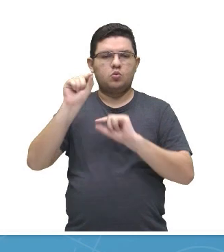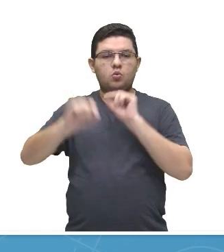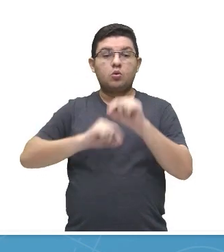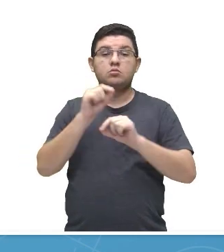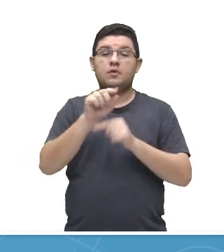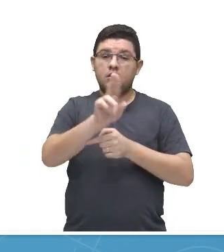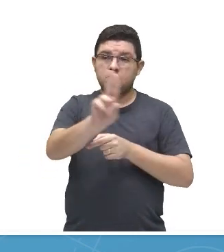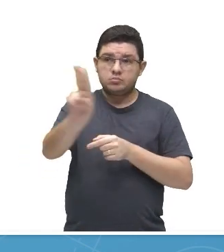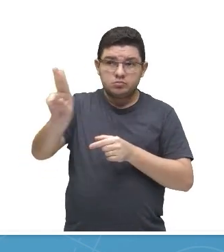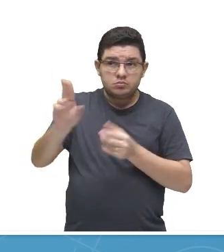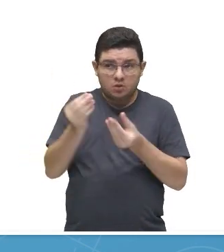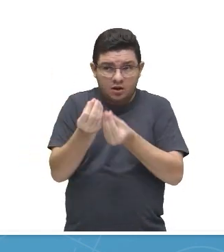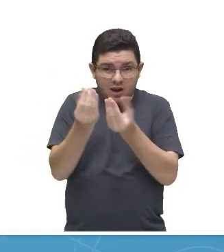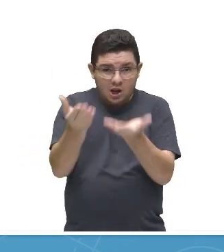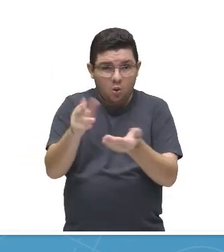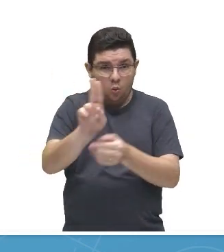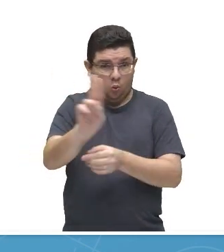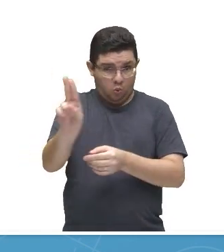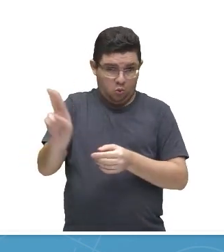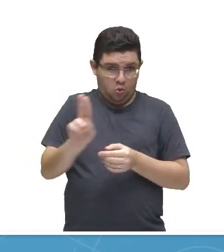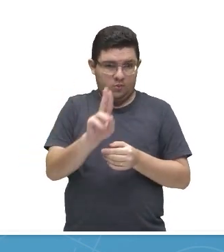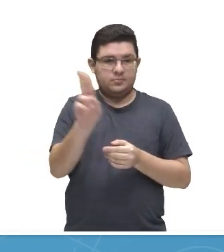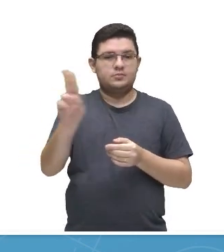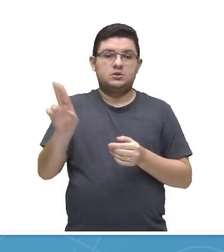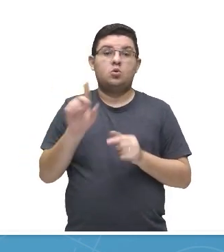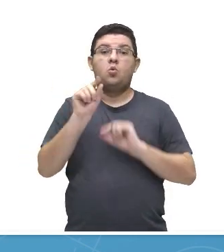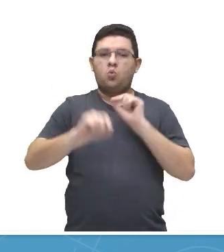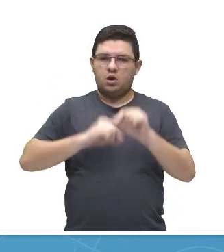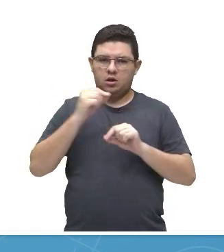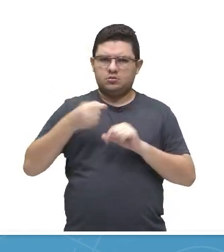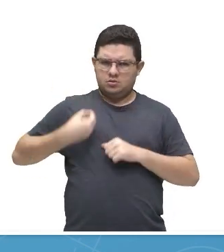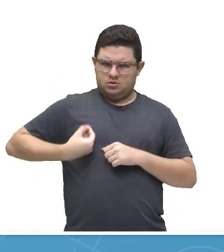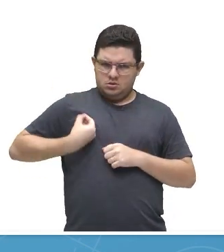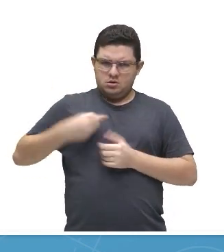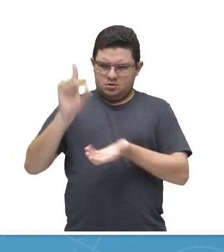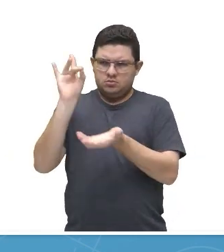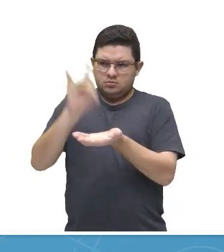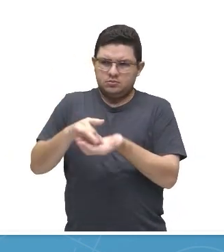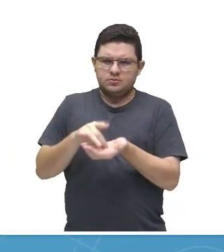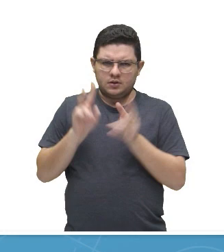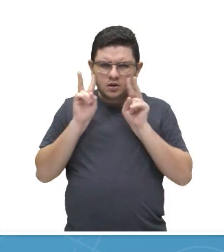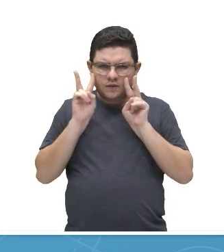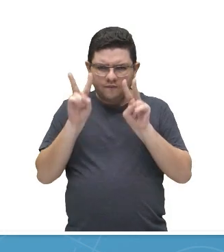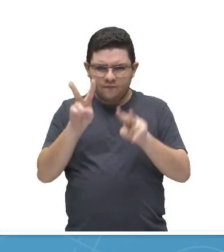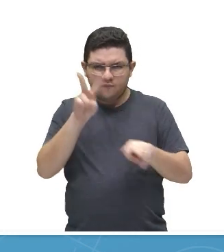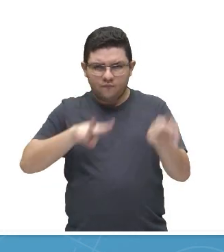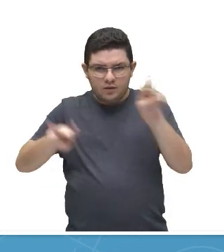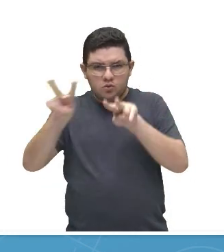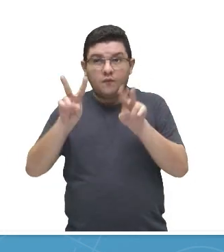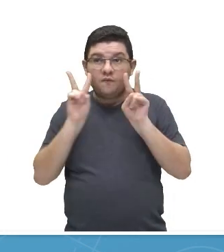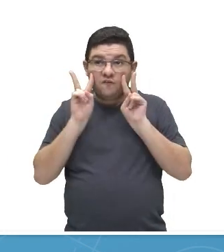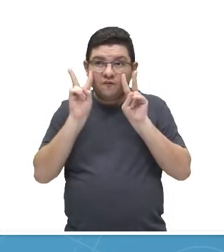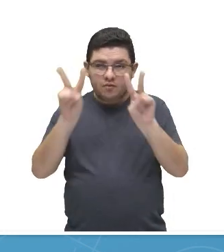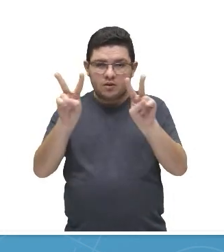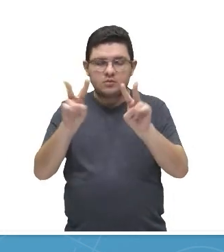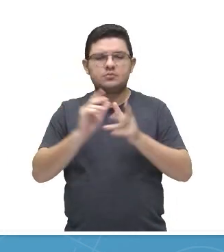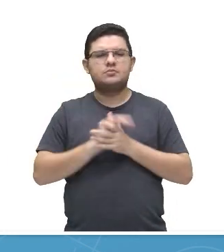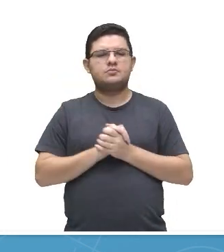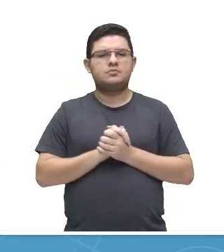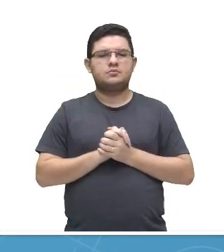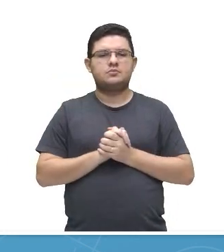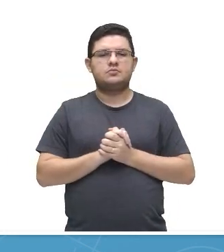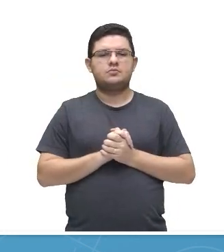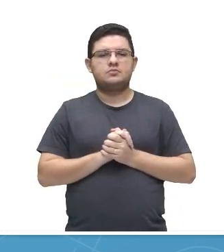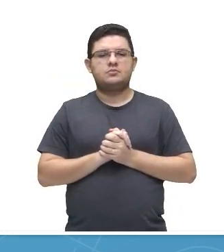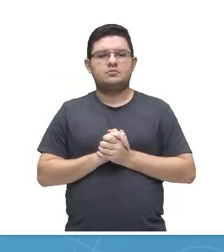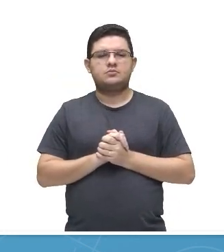é dar nome a seres existentes. Agora, professora, e tem ser não existente? Pois é, não é? Vamos